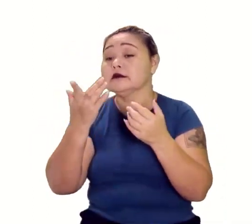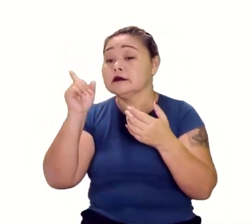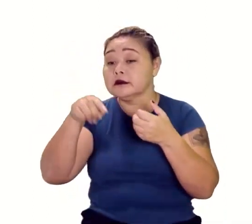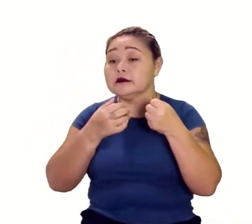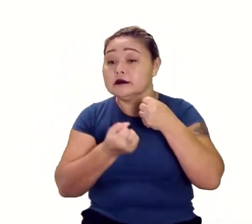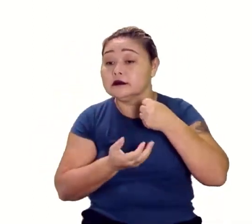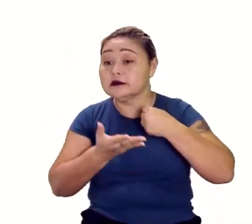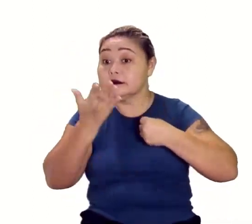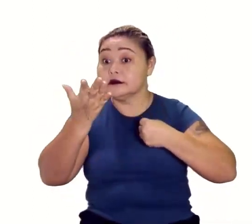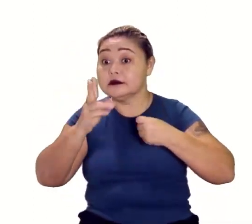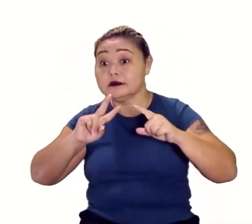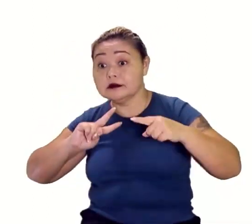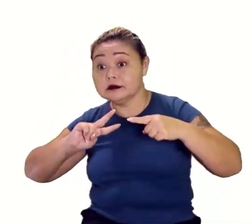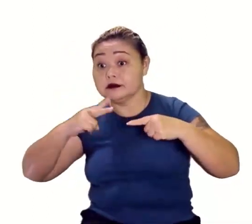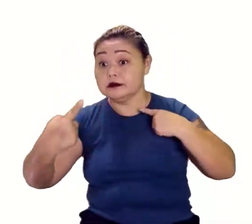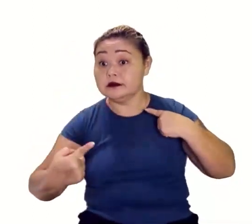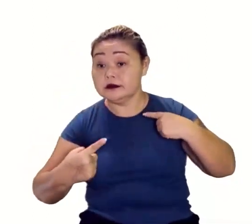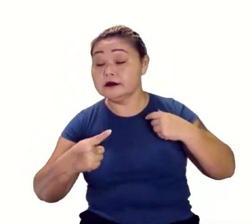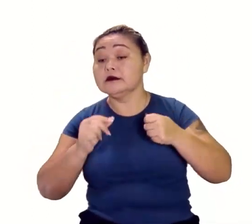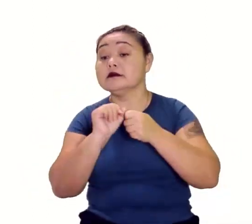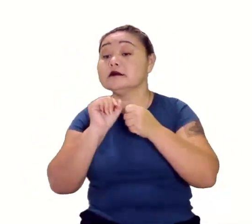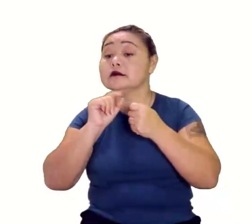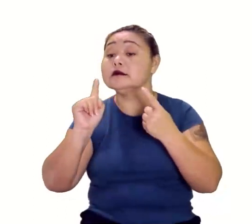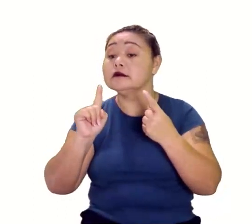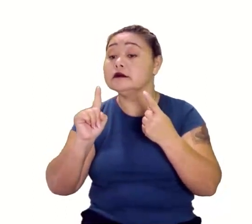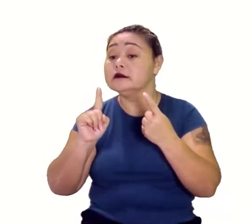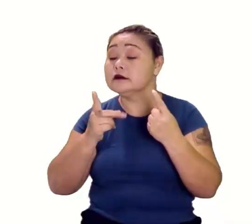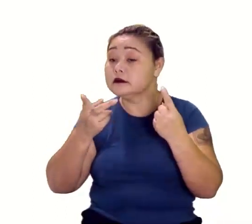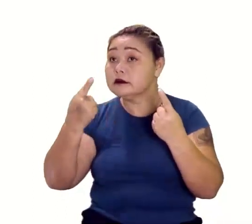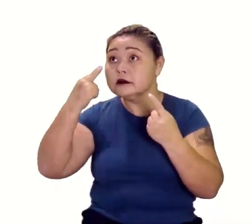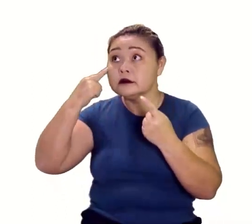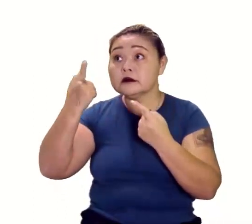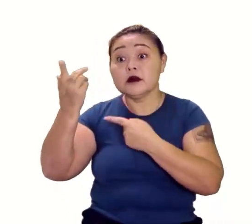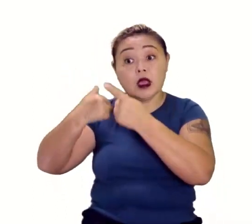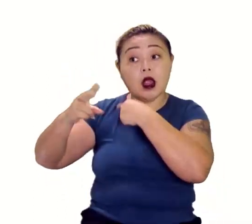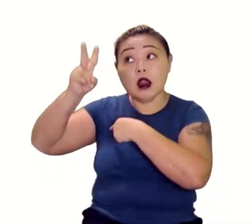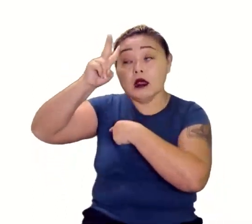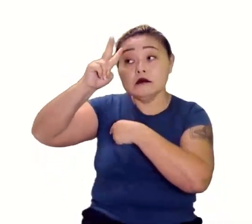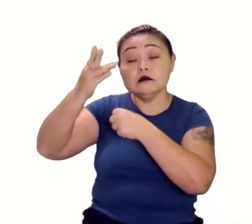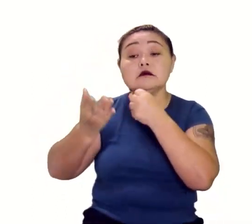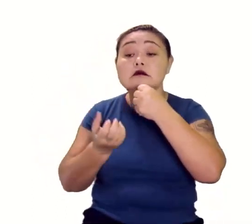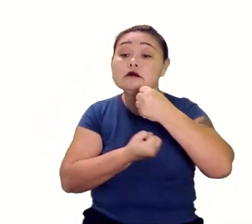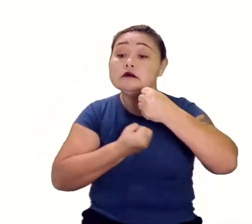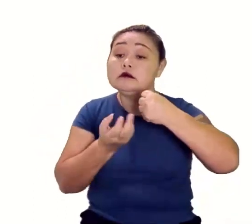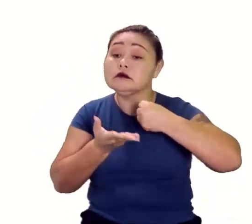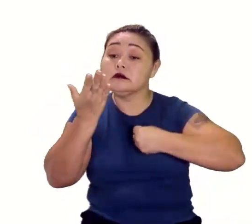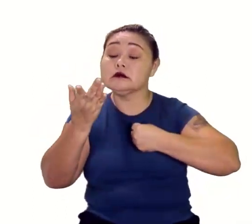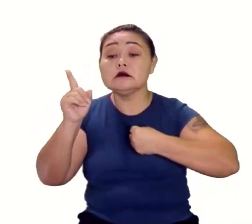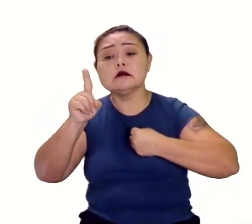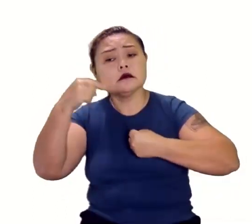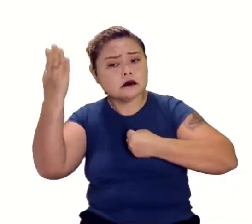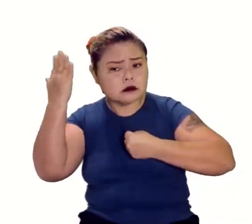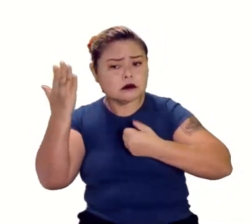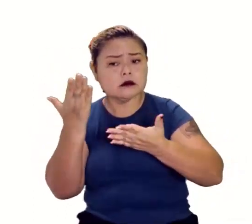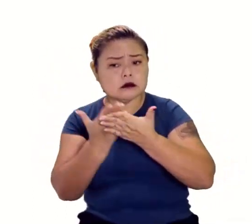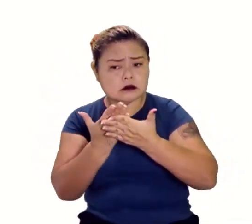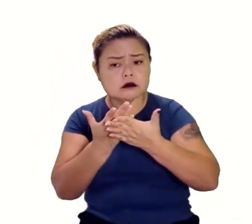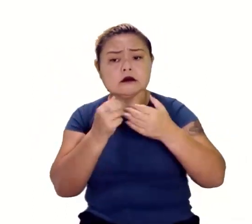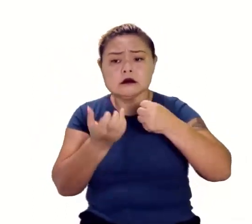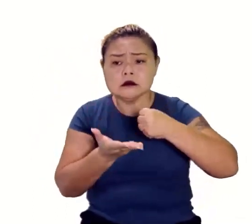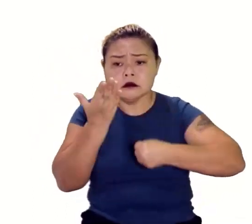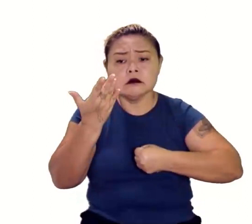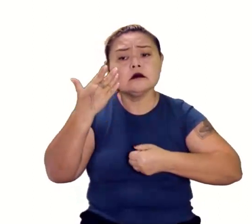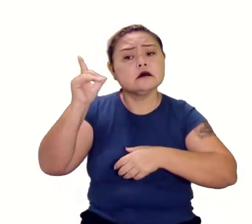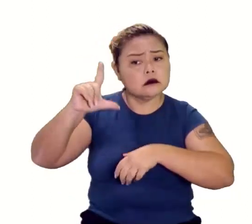de operação inversa da potência, vamos sempre conectando com a potência. Em uma das nossas aulas de potência, nós demos lá